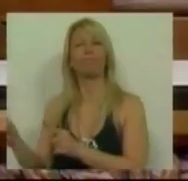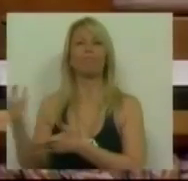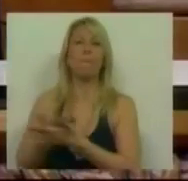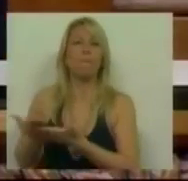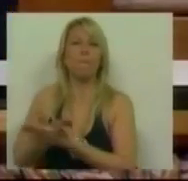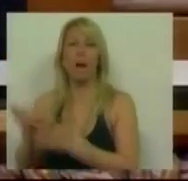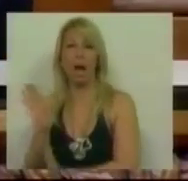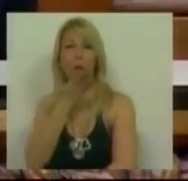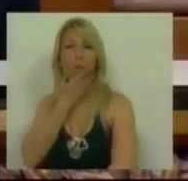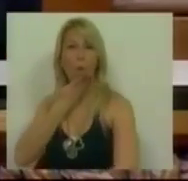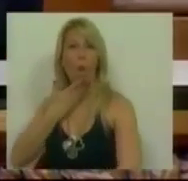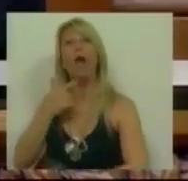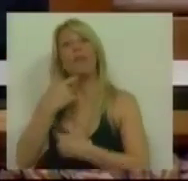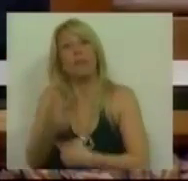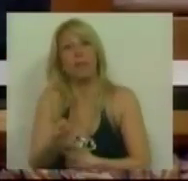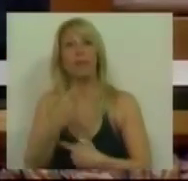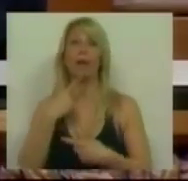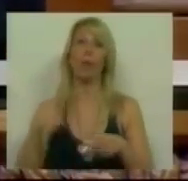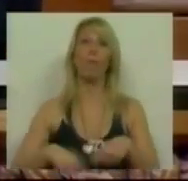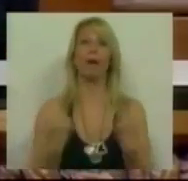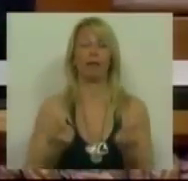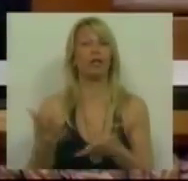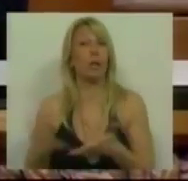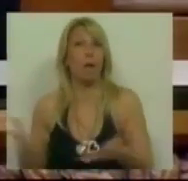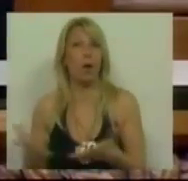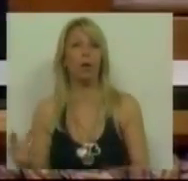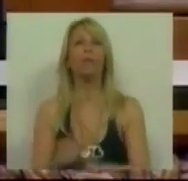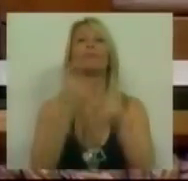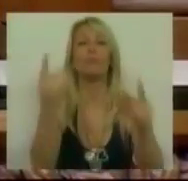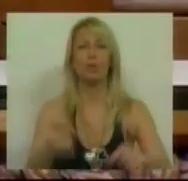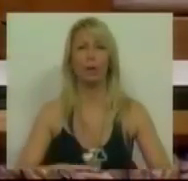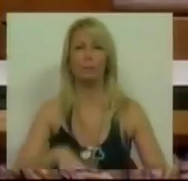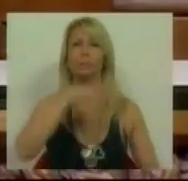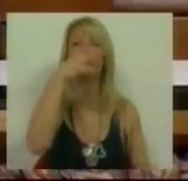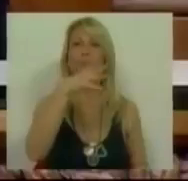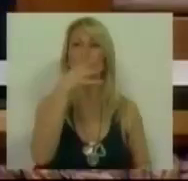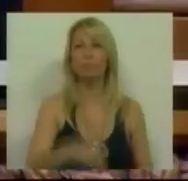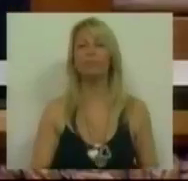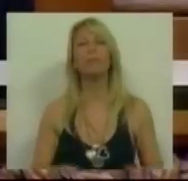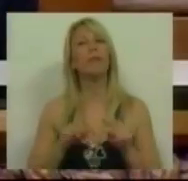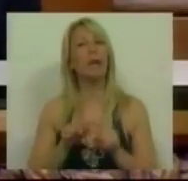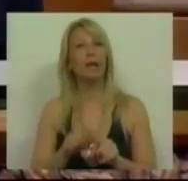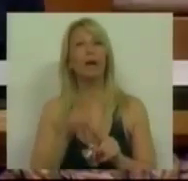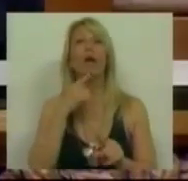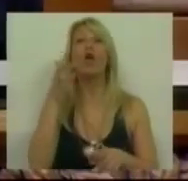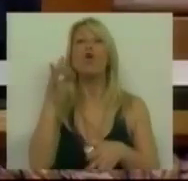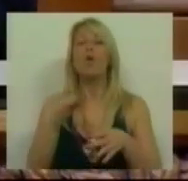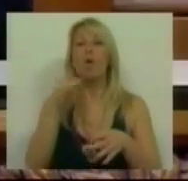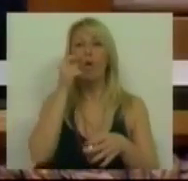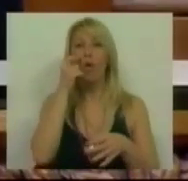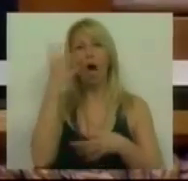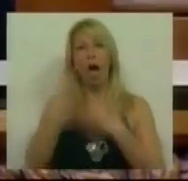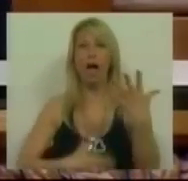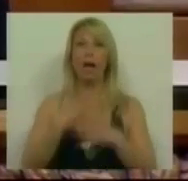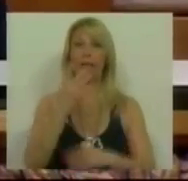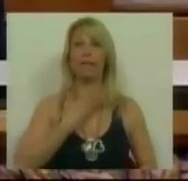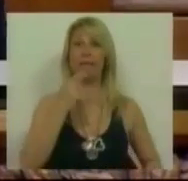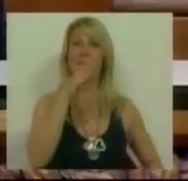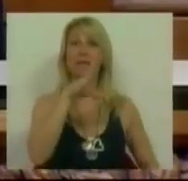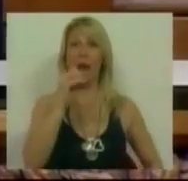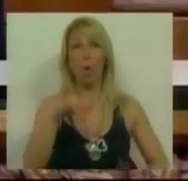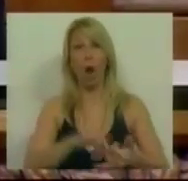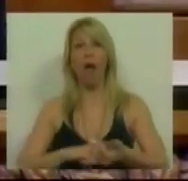esplendor, dirão os partidos da maioria. E porquê? Bom, usemos aqui a explicação de Luís Pisco, jurista da DECO, Associação de Defesa dos